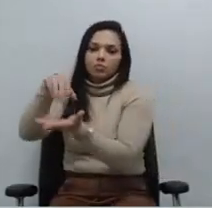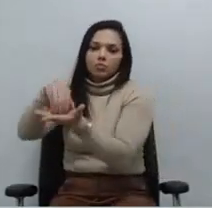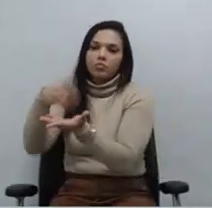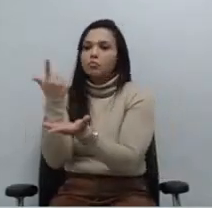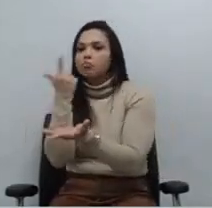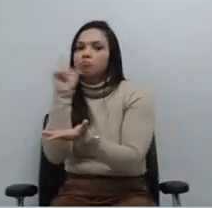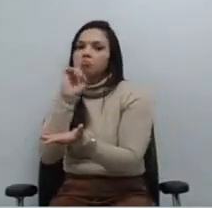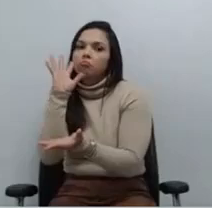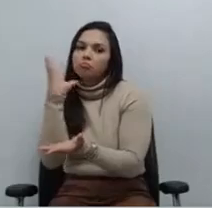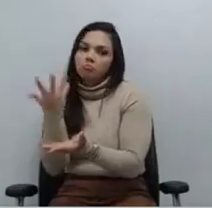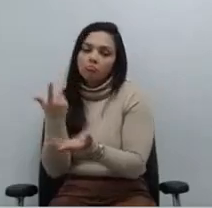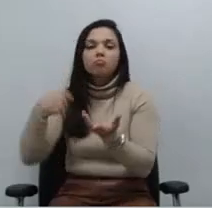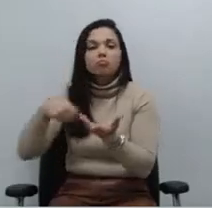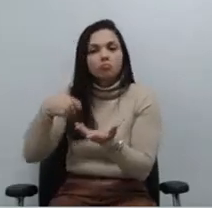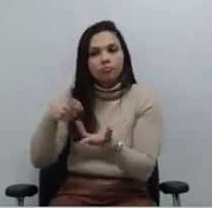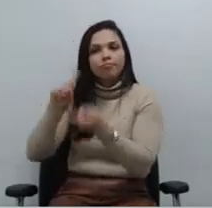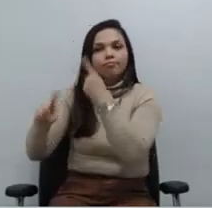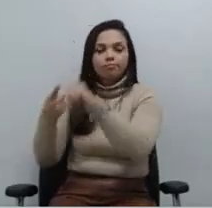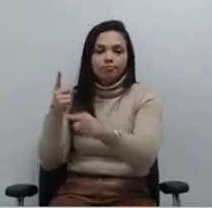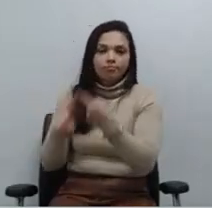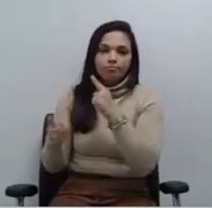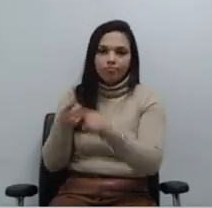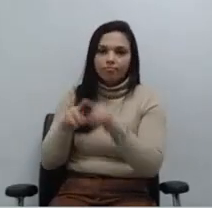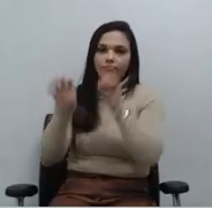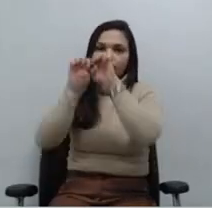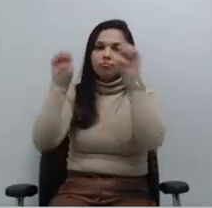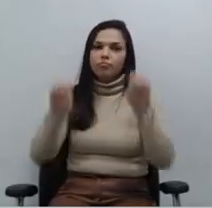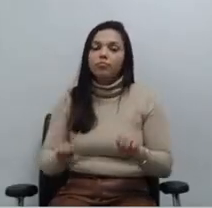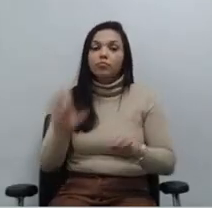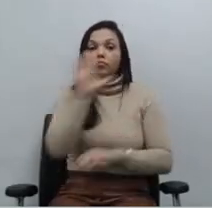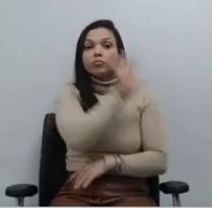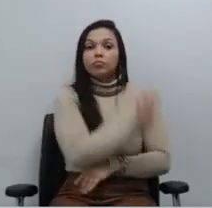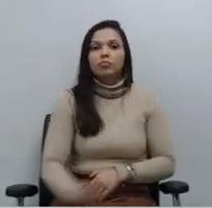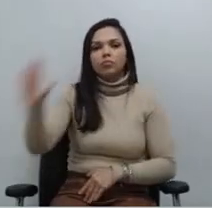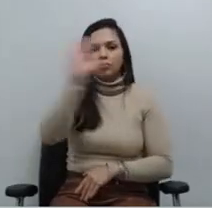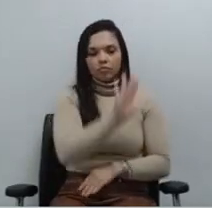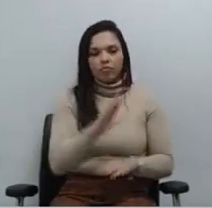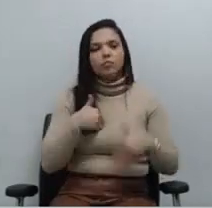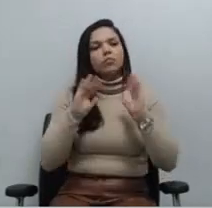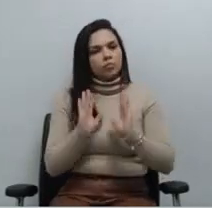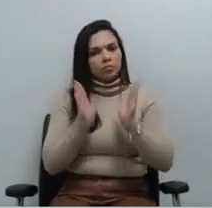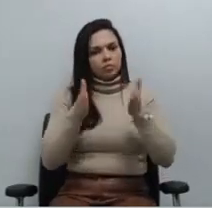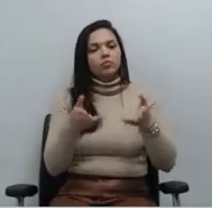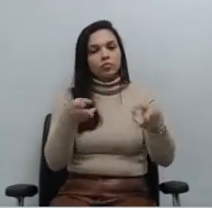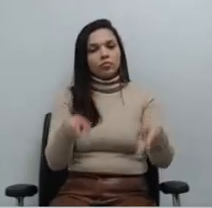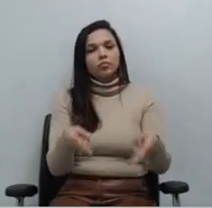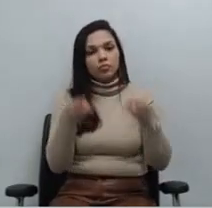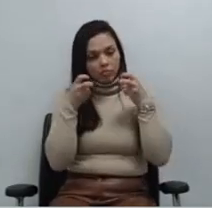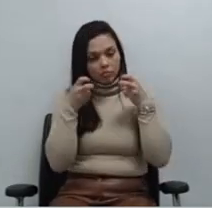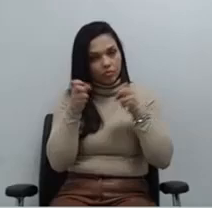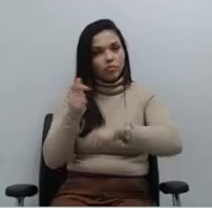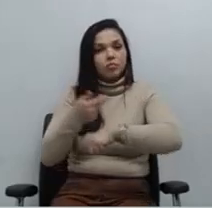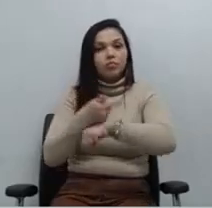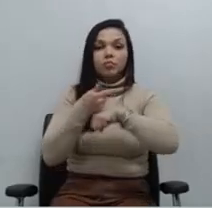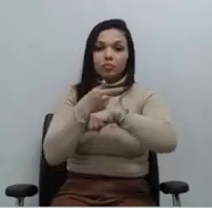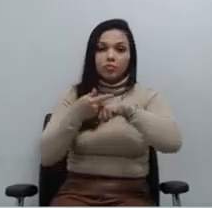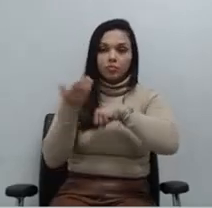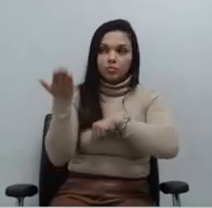Miele. Isso precisa ser acertado e para uma estruturação geral, né? Nós já tínhamos, eu já percebia desde a gestão